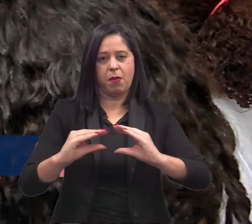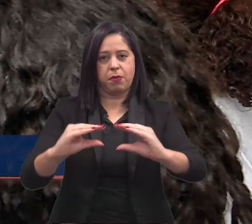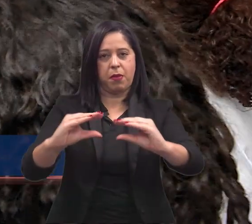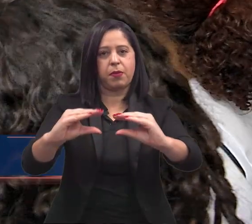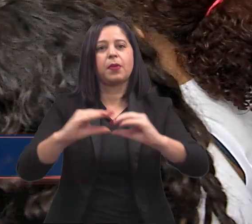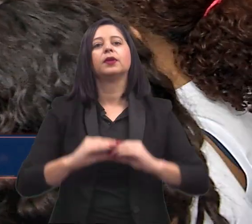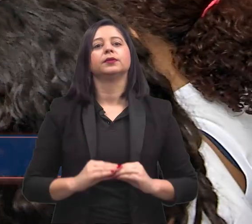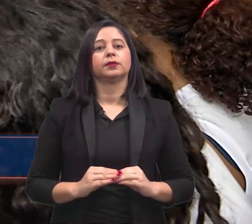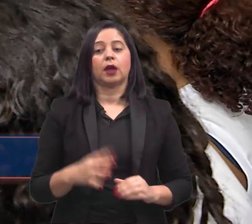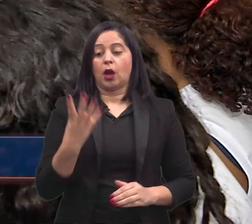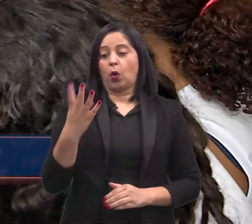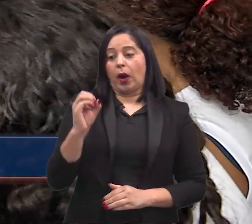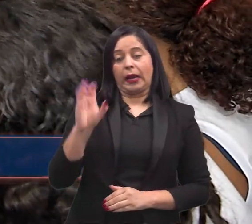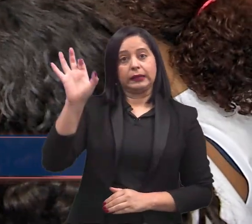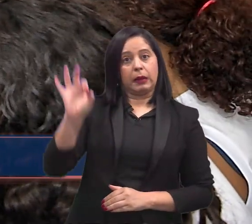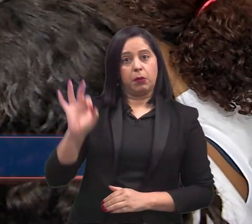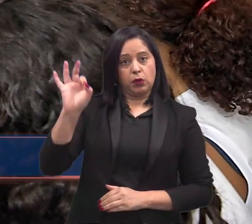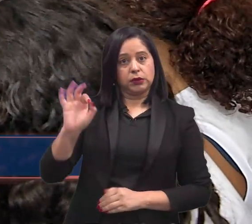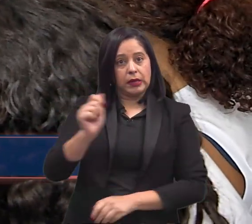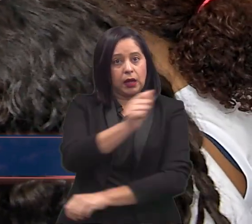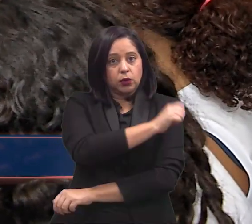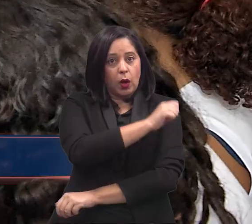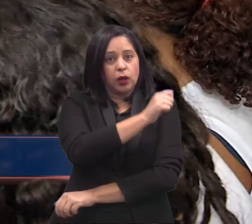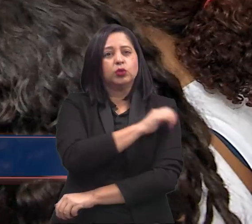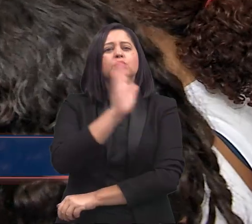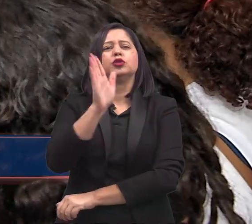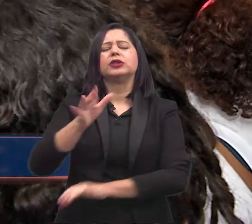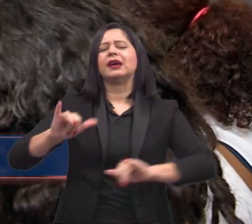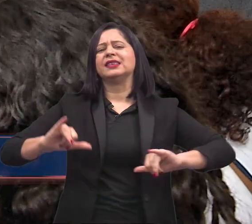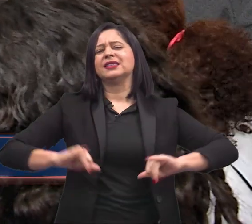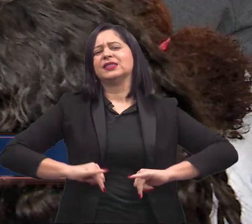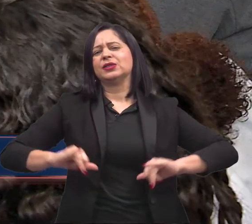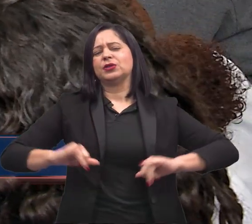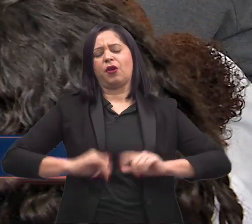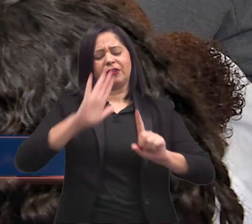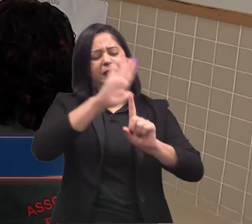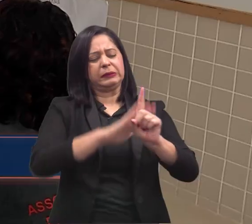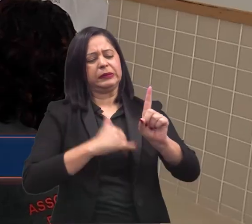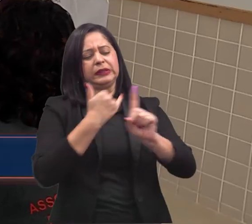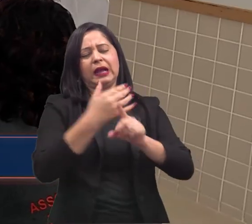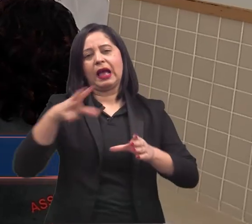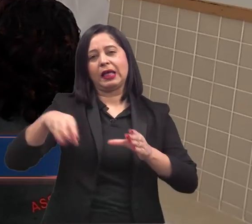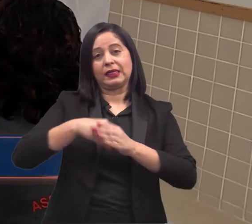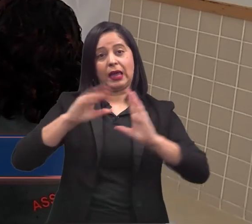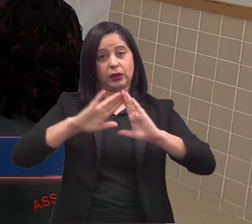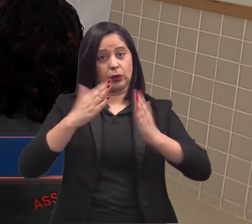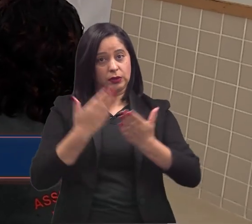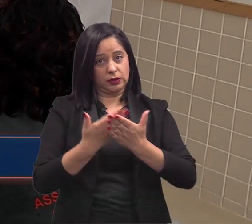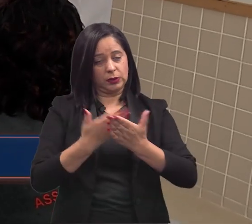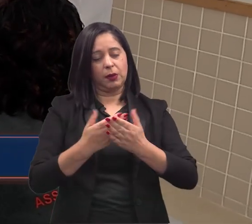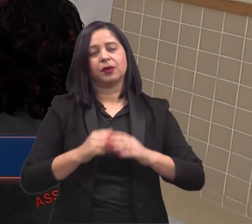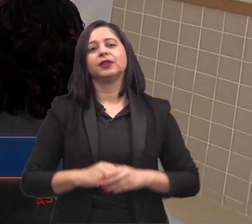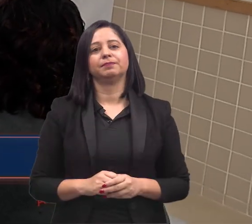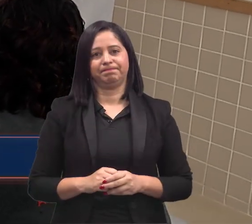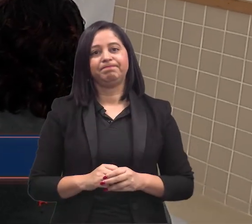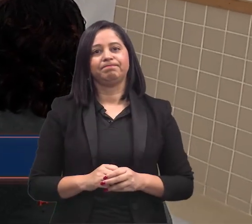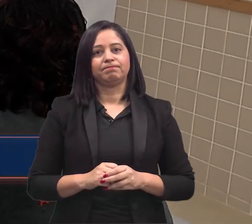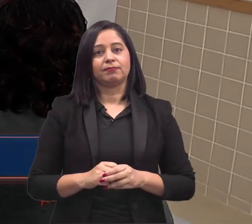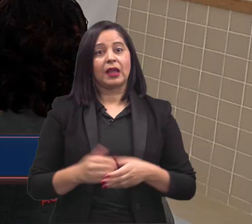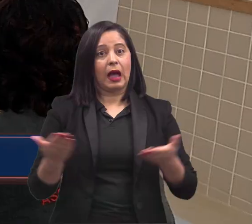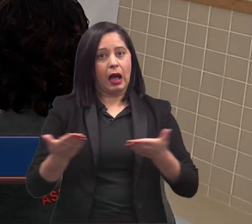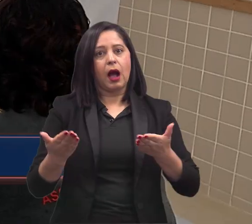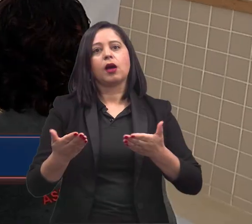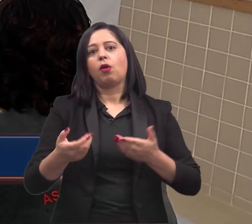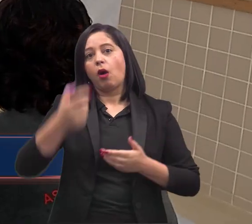E mais, 40% dos estudantes brasileiros já sofreram bullying na escola. Rede Municipal de São José